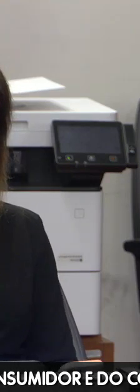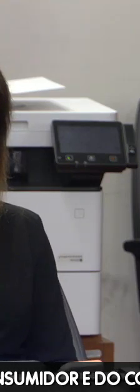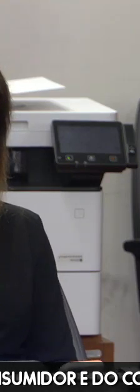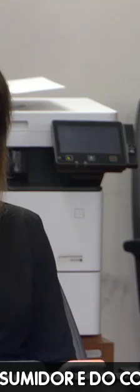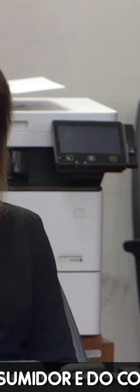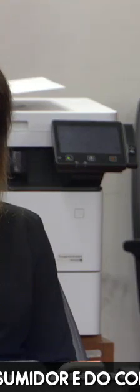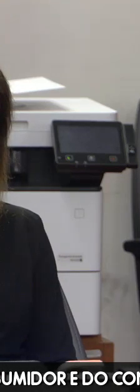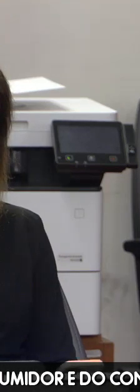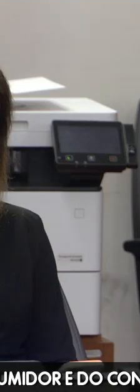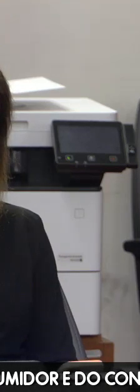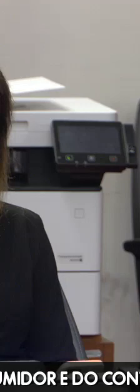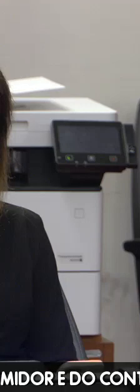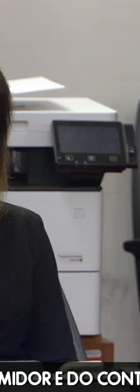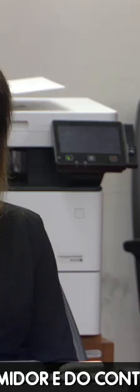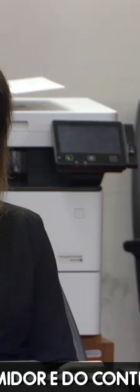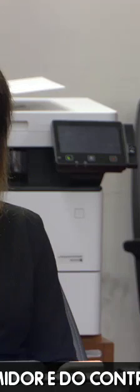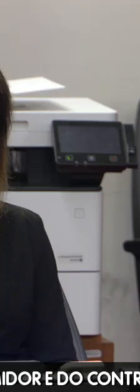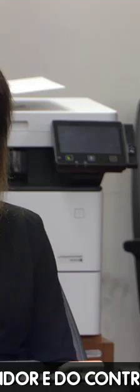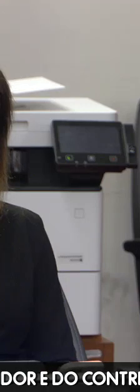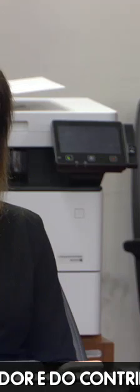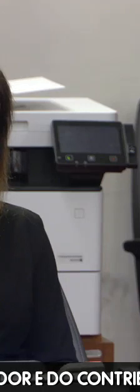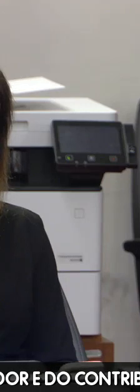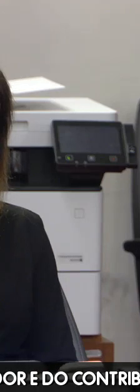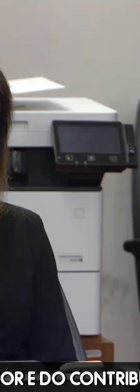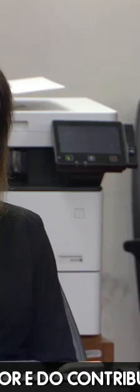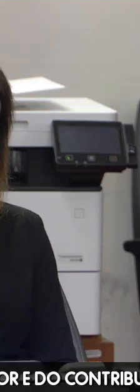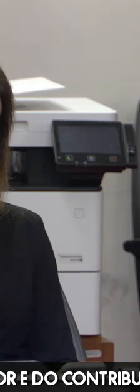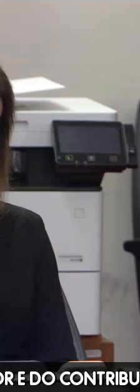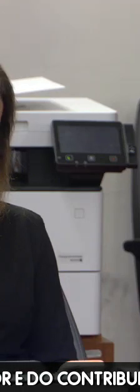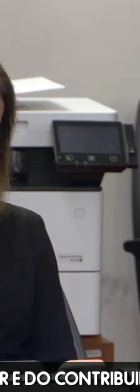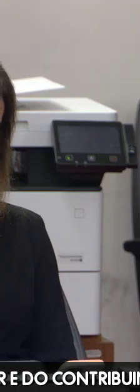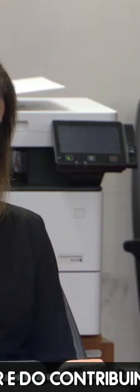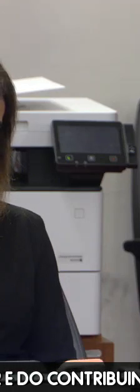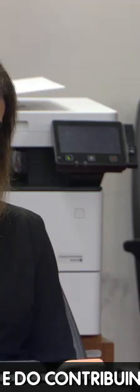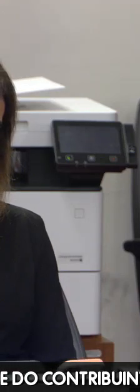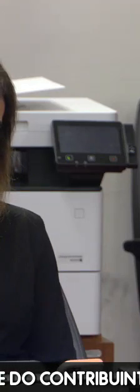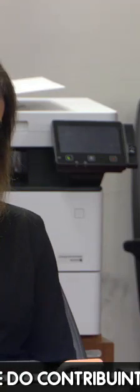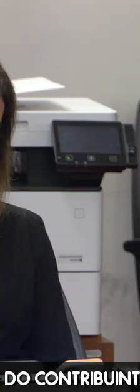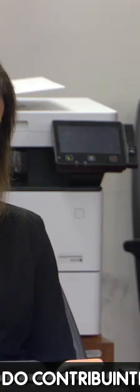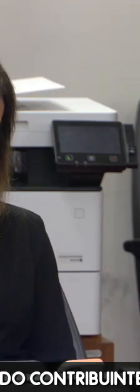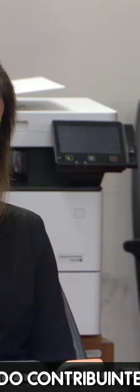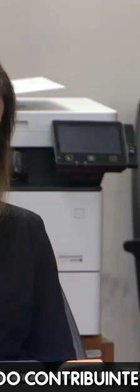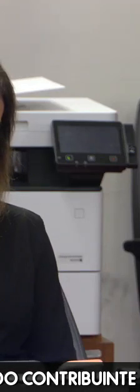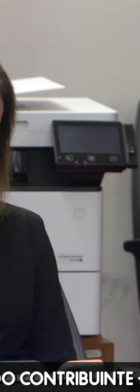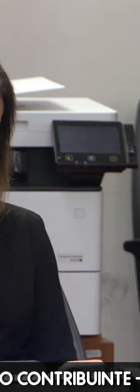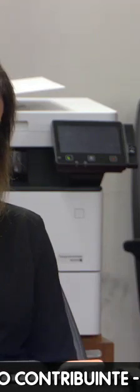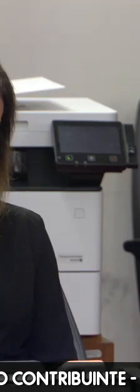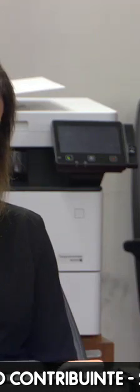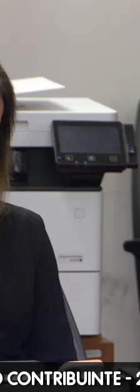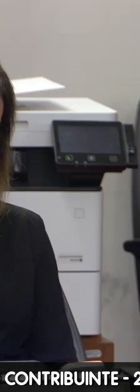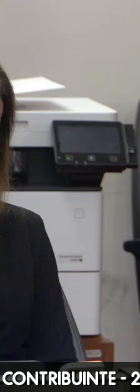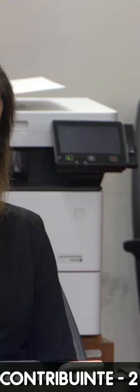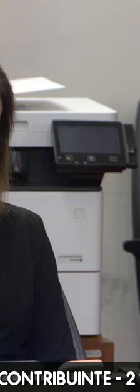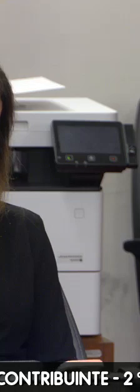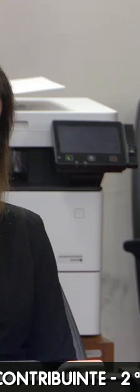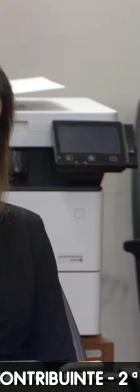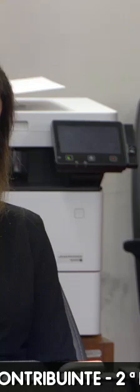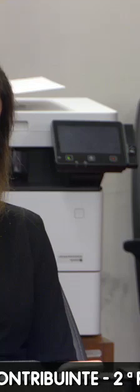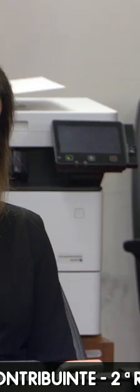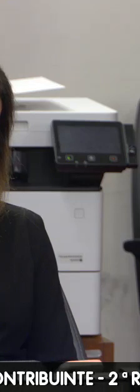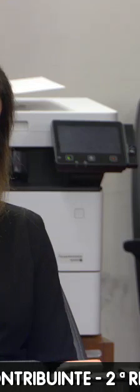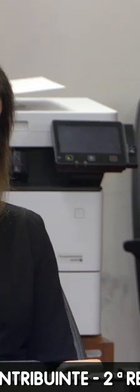mandatos vocês têm o direito de recorrer por exemplo um doutor Thiago colocou aqui uma Defensoria Pública dependendo das circunstância